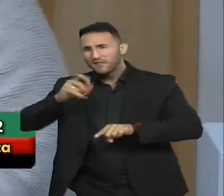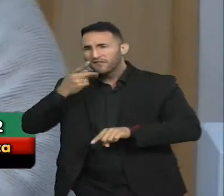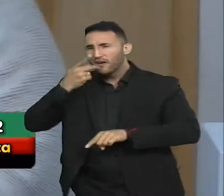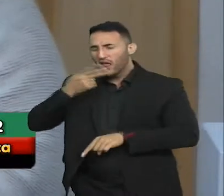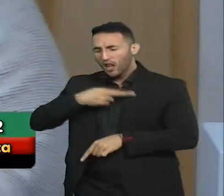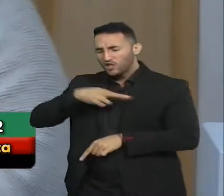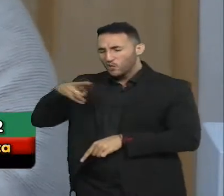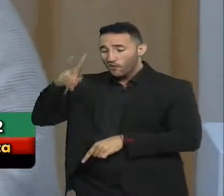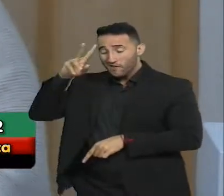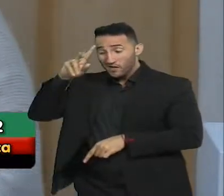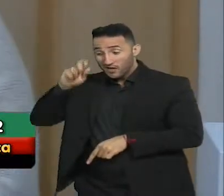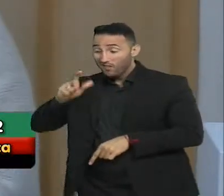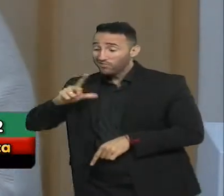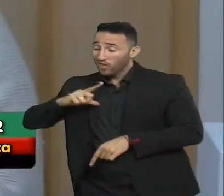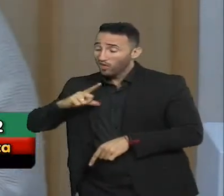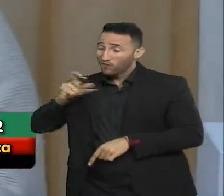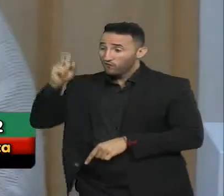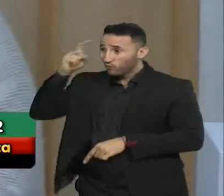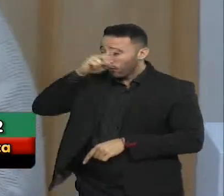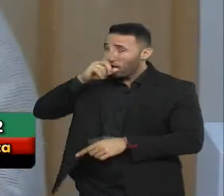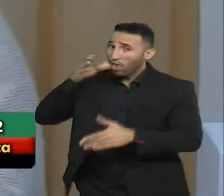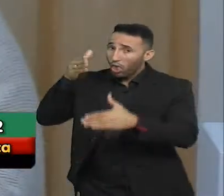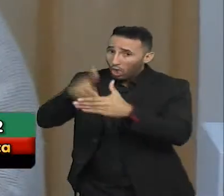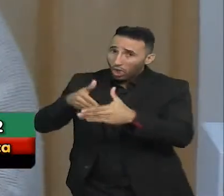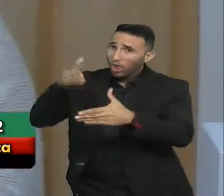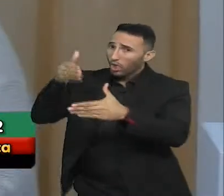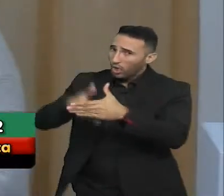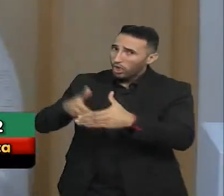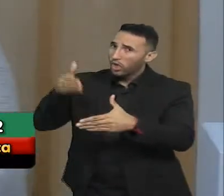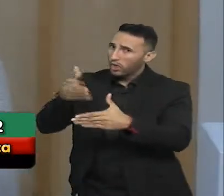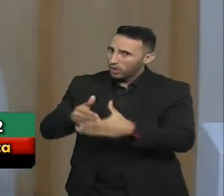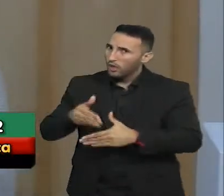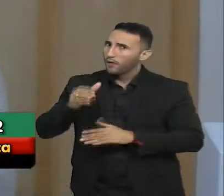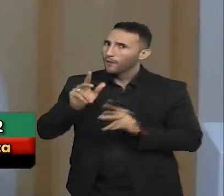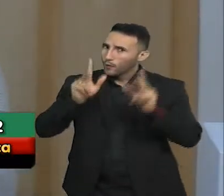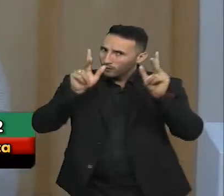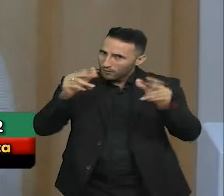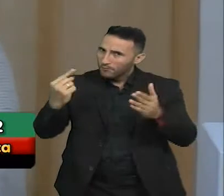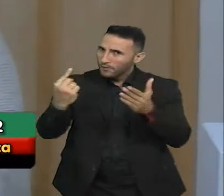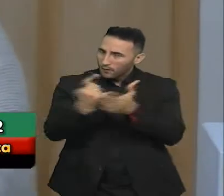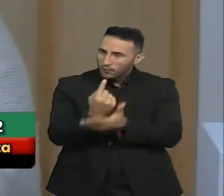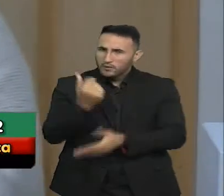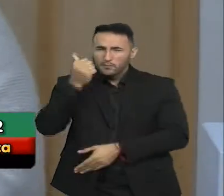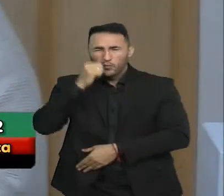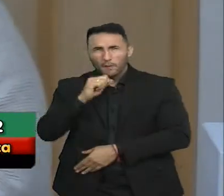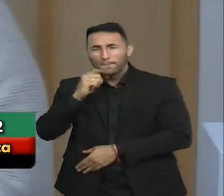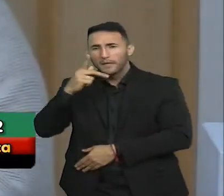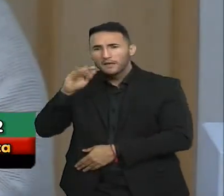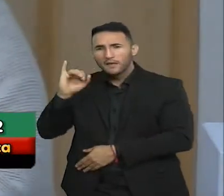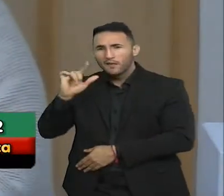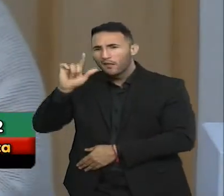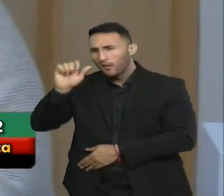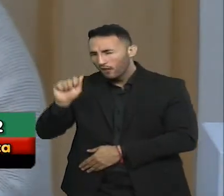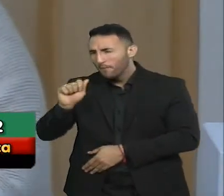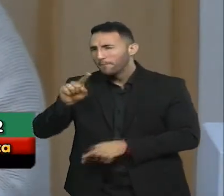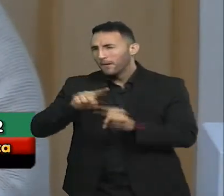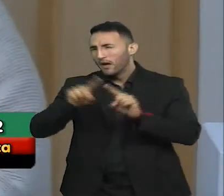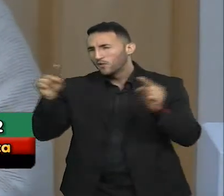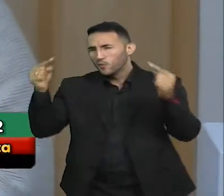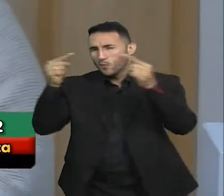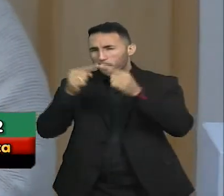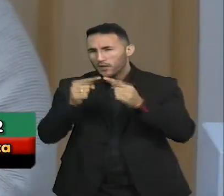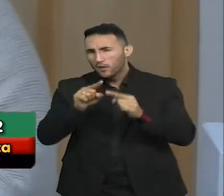essa dificuldade de acesso aos espaços, né? Como foi a pergunta da Priscila. E aí, nesse